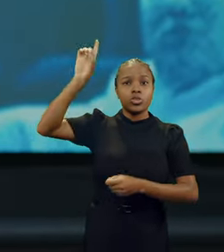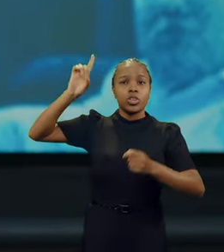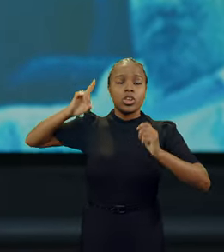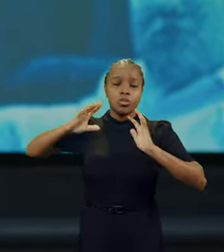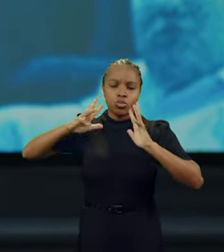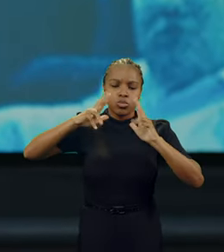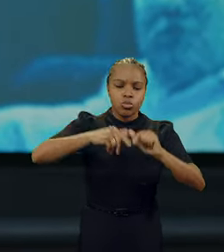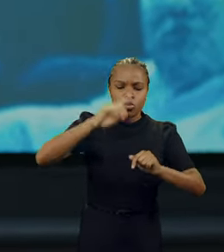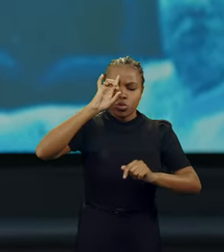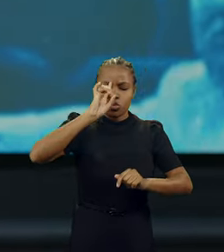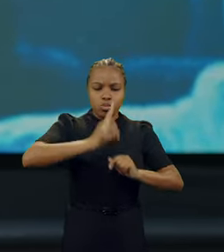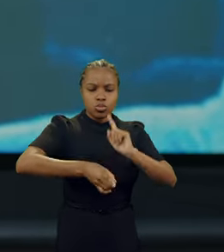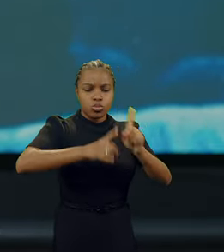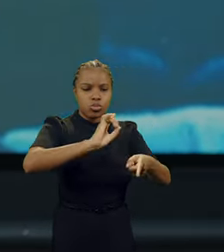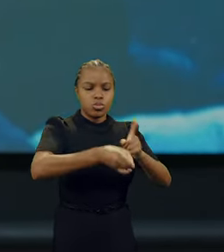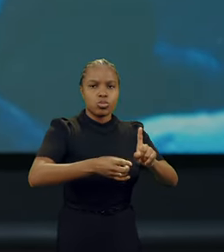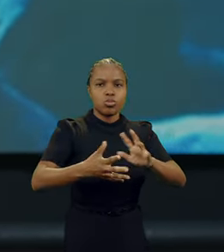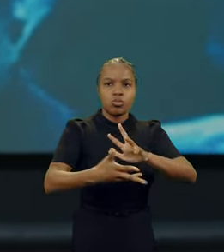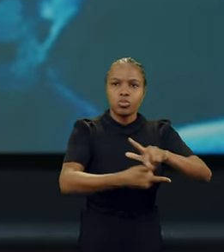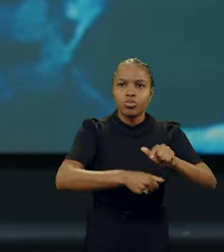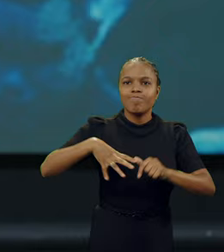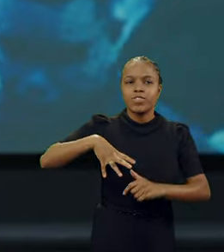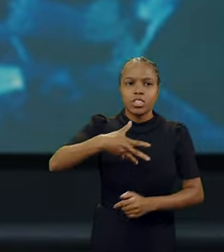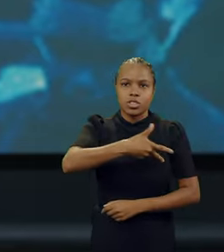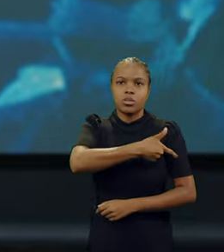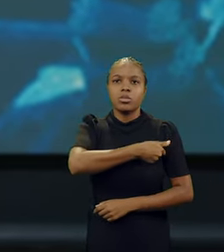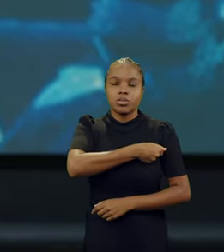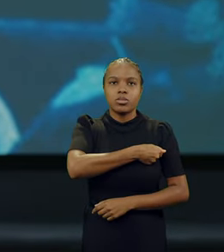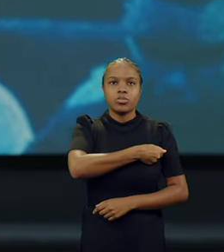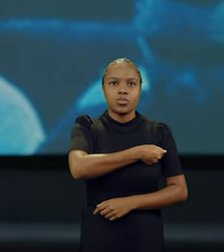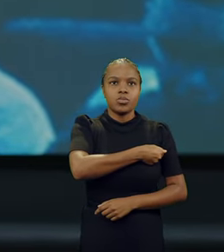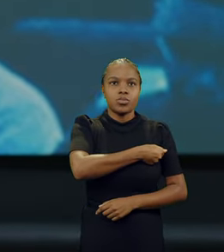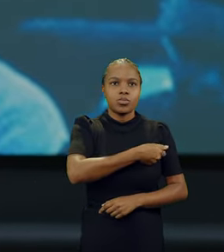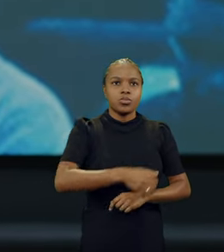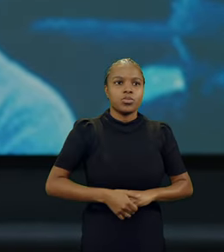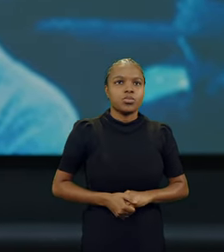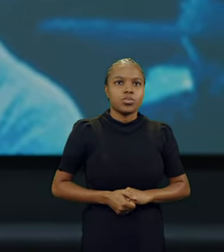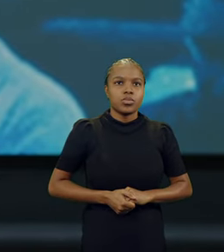sobretudo na esfera da salvação.